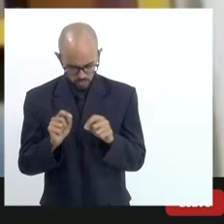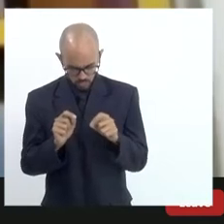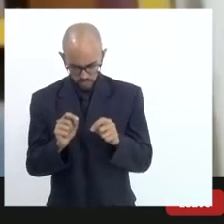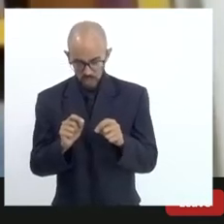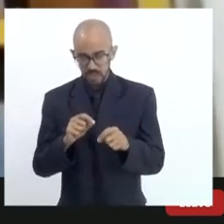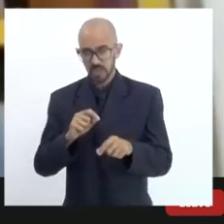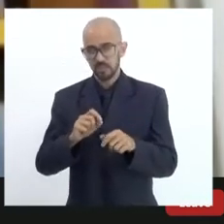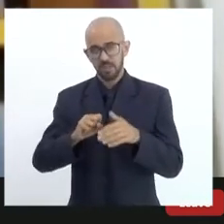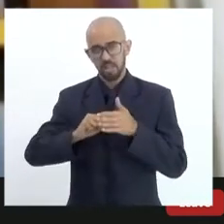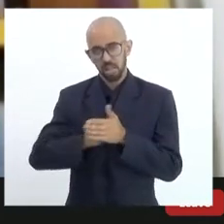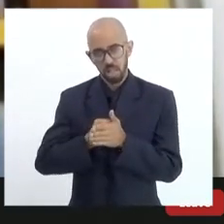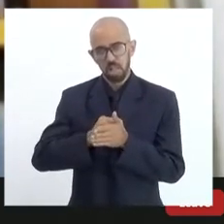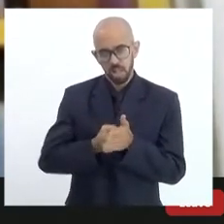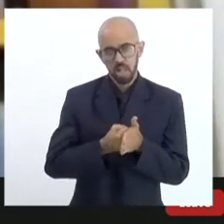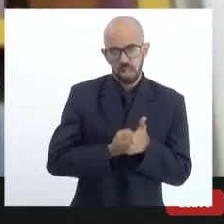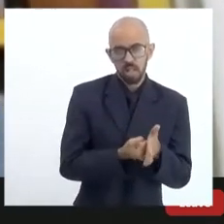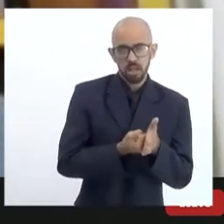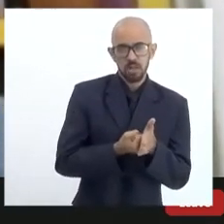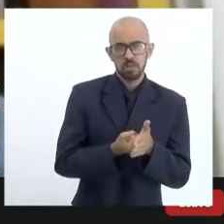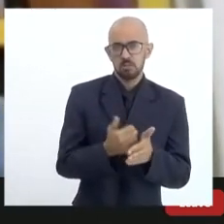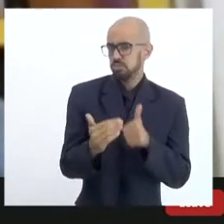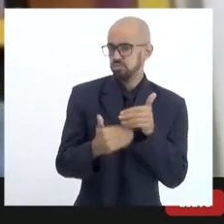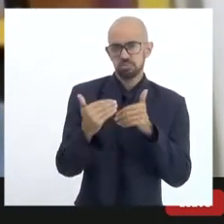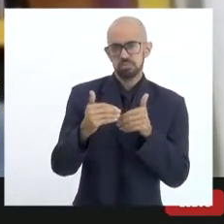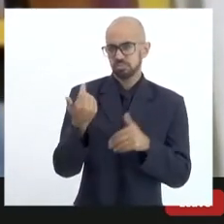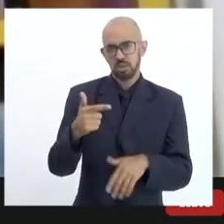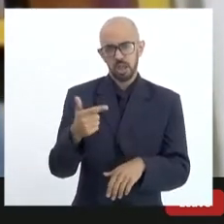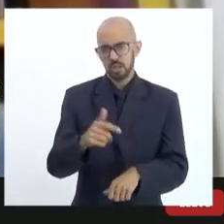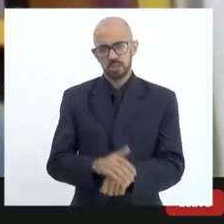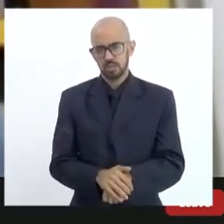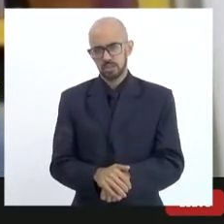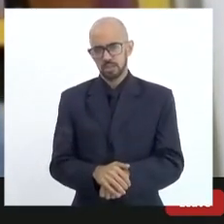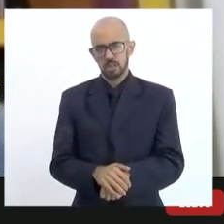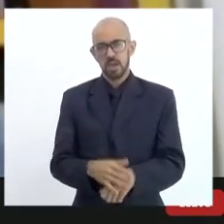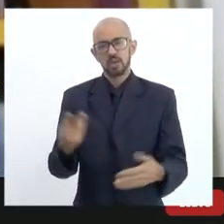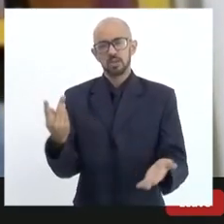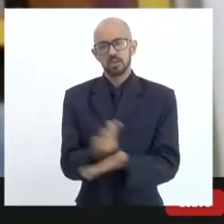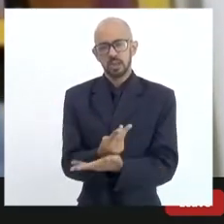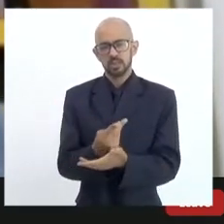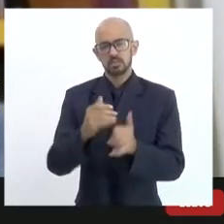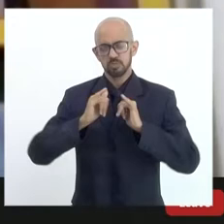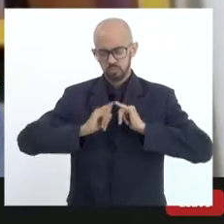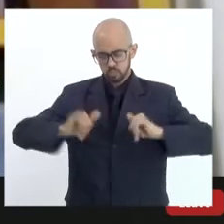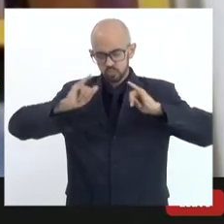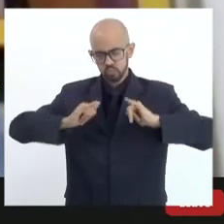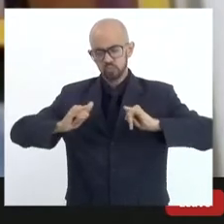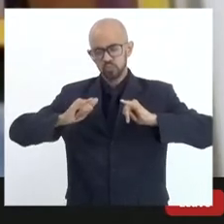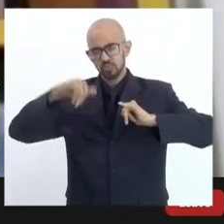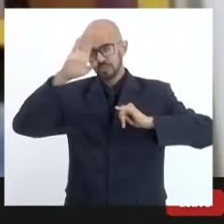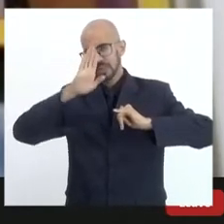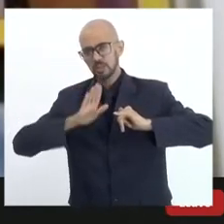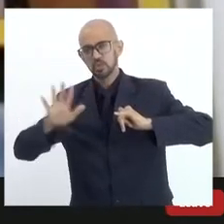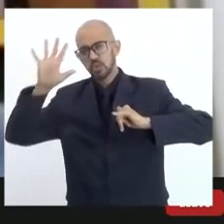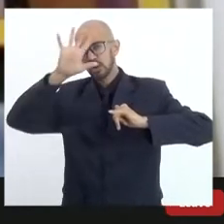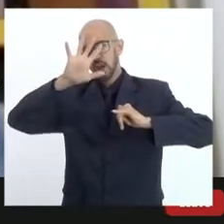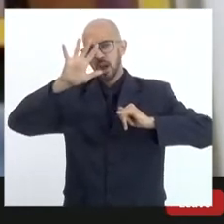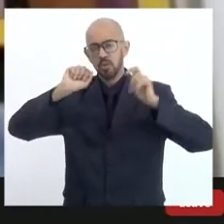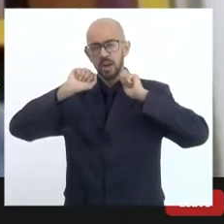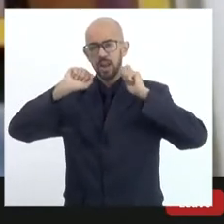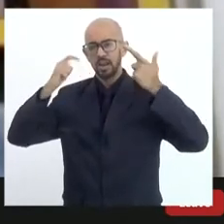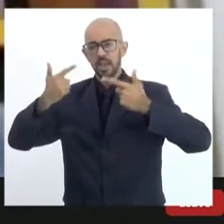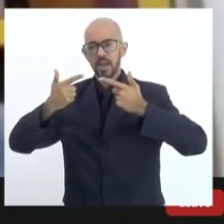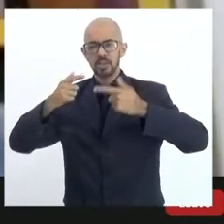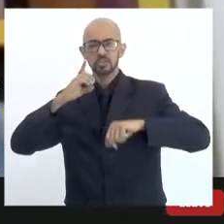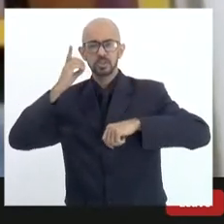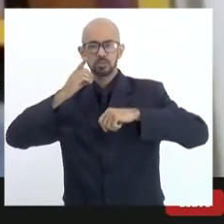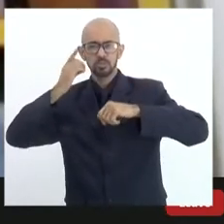É impossível que uma questão com tanta repercussão nacional, né, que nós conseguimos dar, né, com tanta posição aí na LERJ, com tantos deputados se